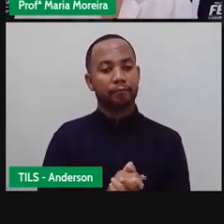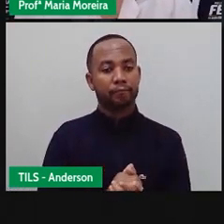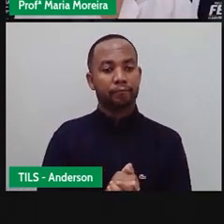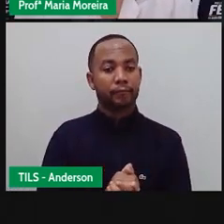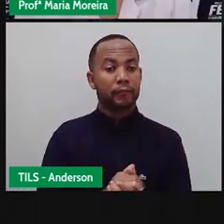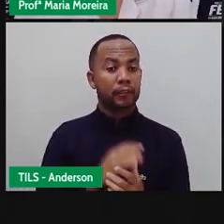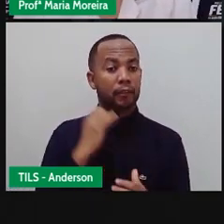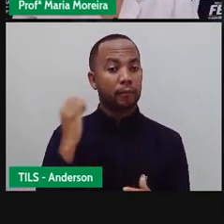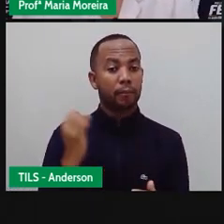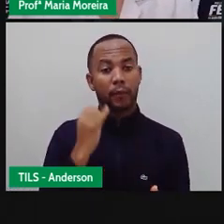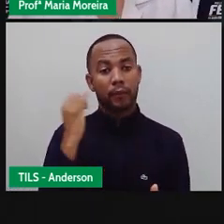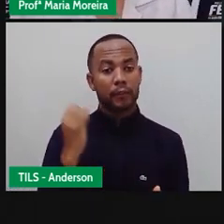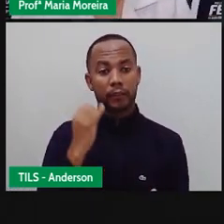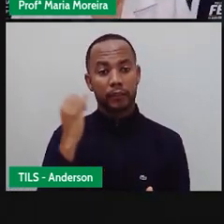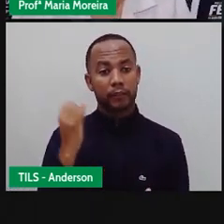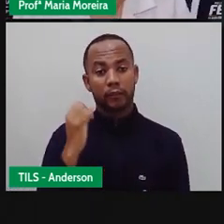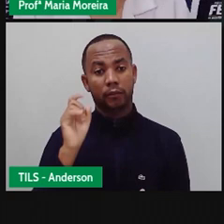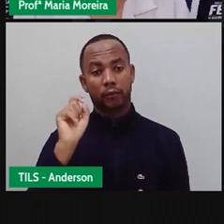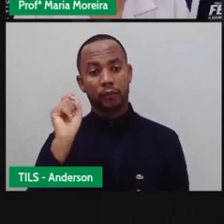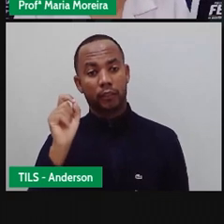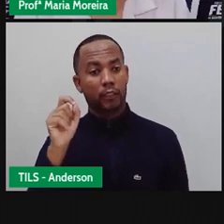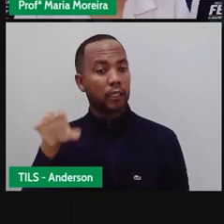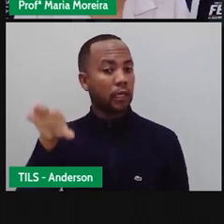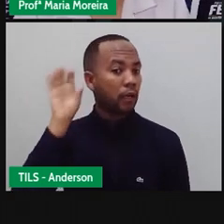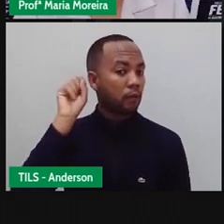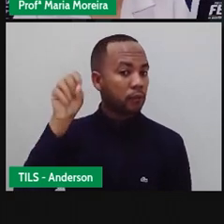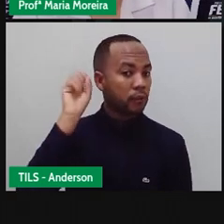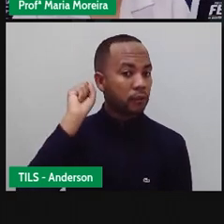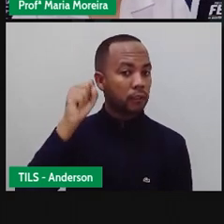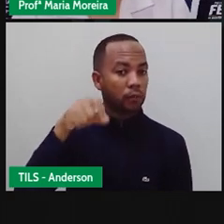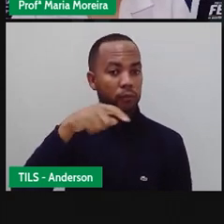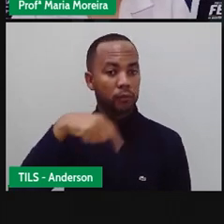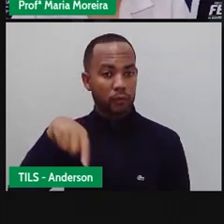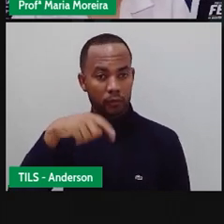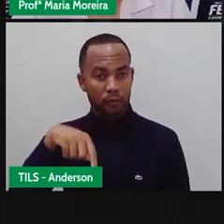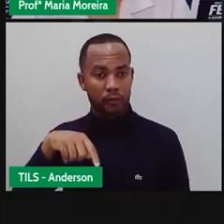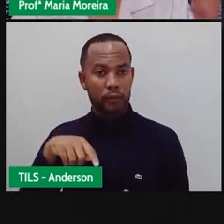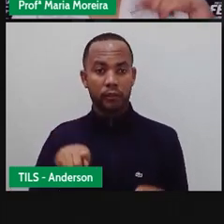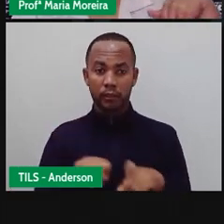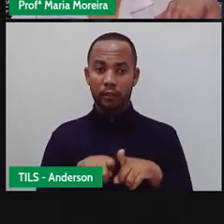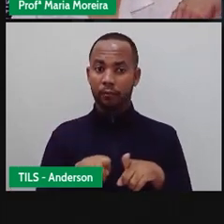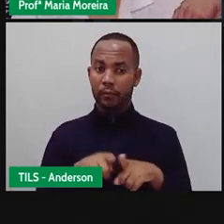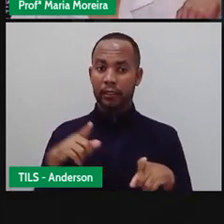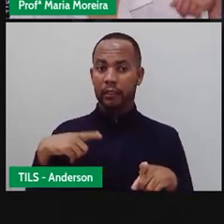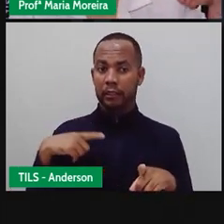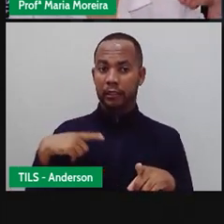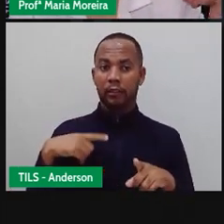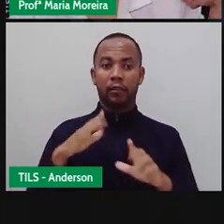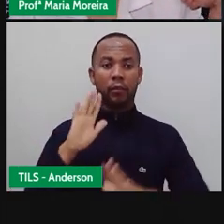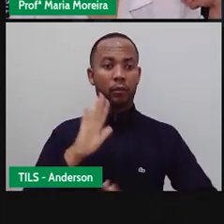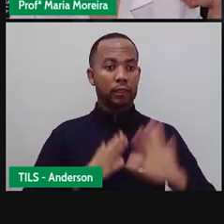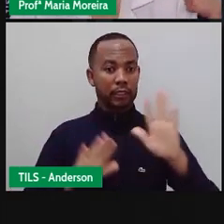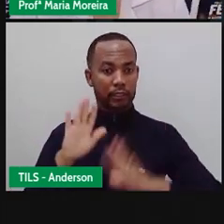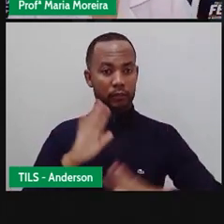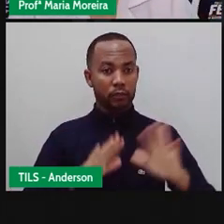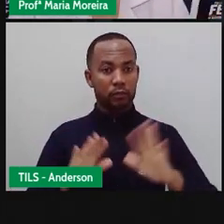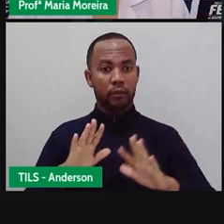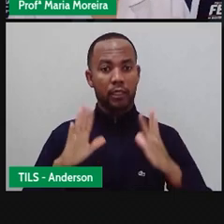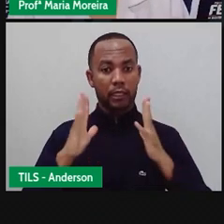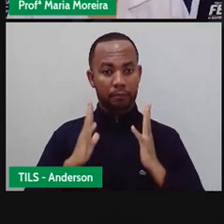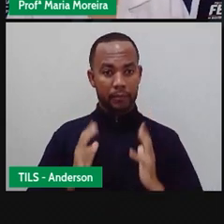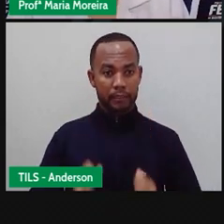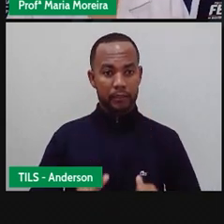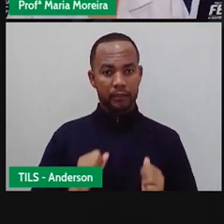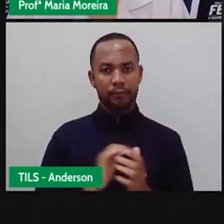importante aí Na nossa audição Então a gente precisa ter muito cuidado nessa limpeza A gente vai falar sobre isso daqui a pouco Bom,